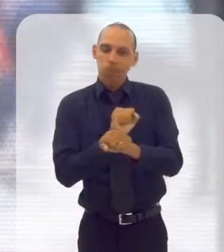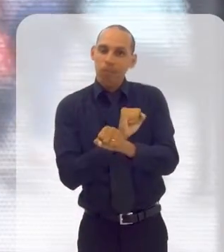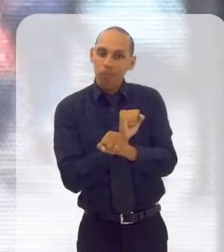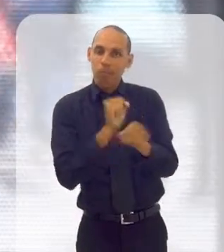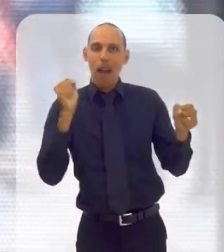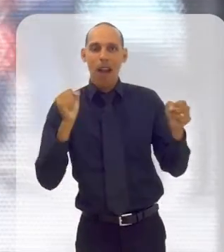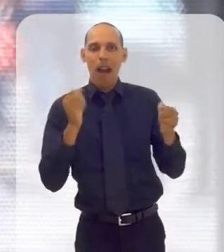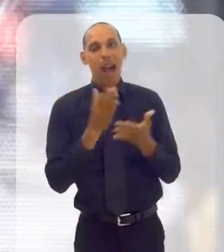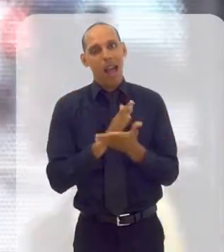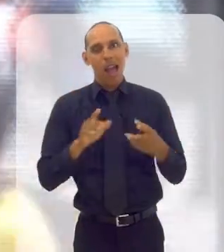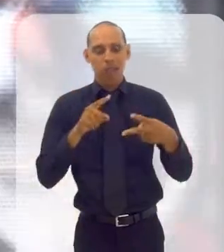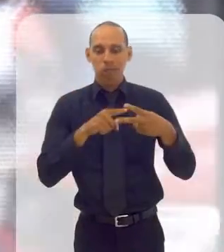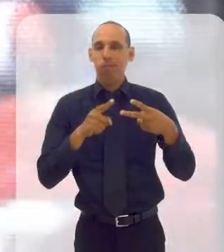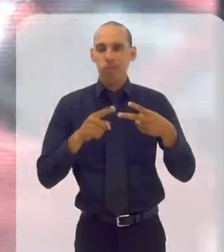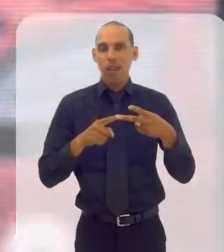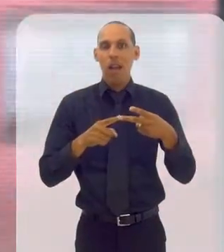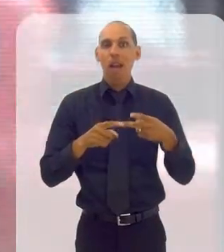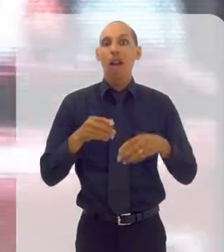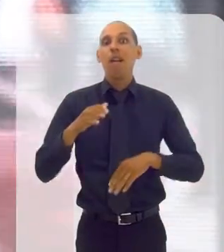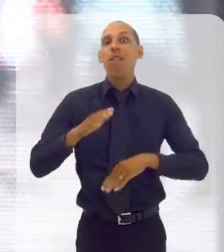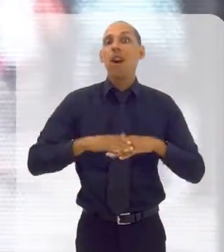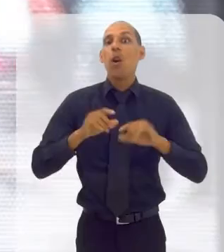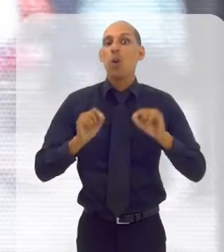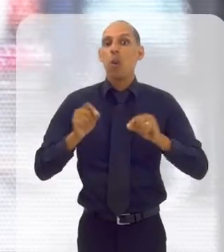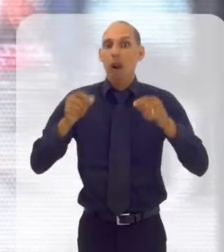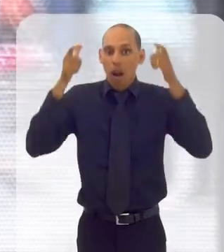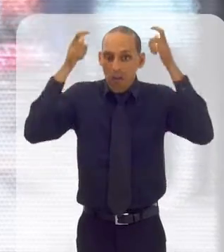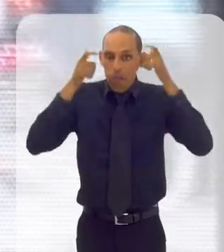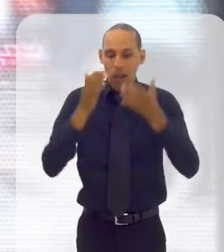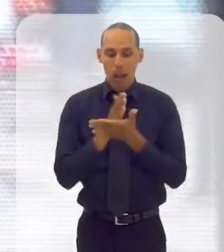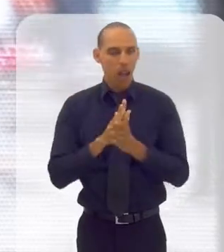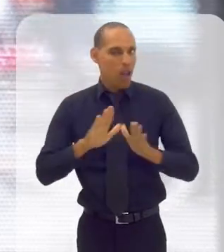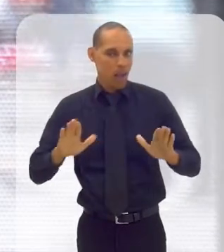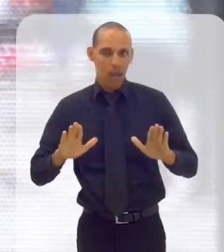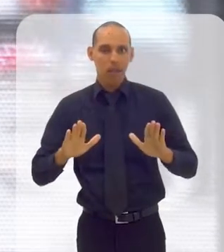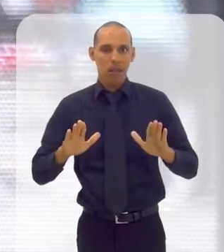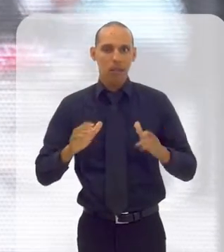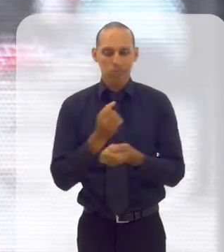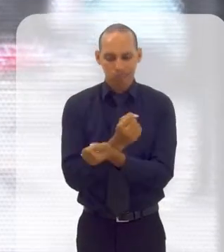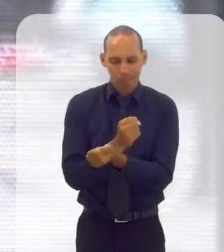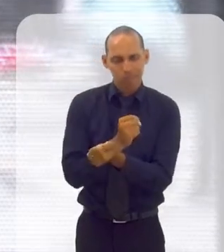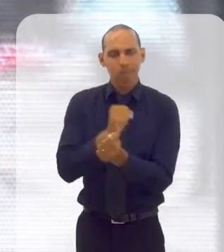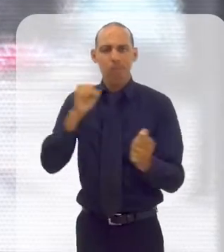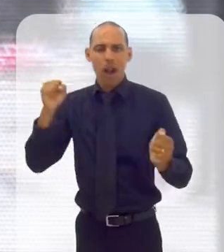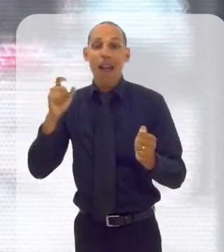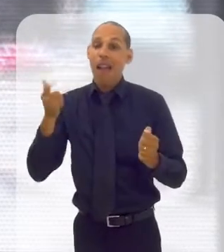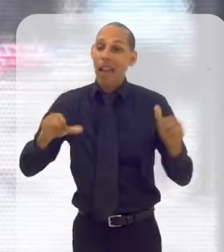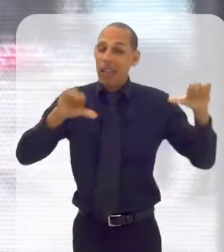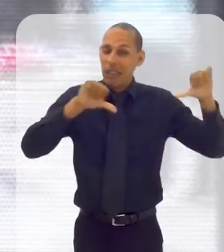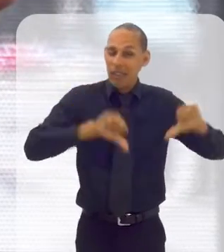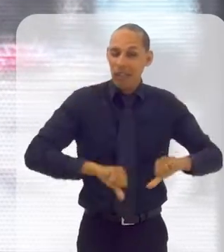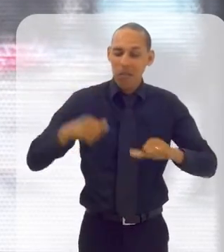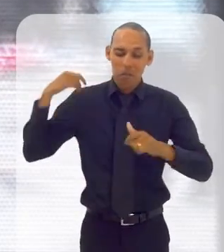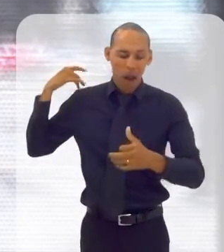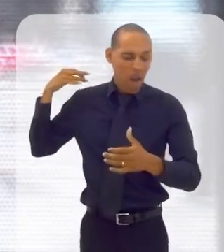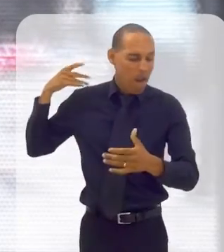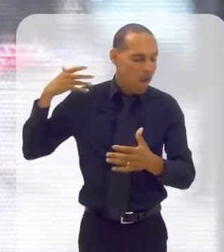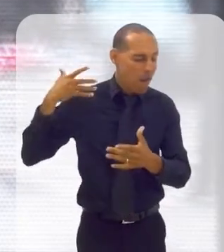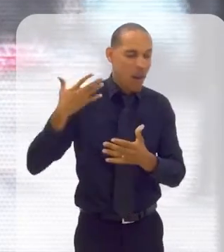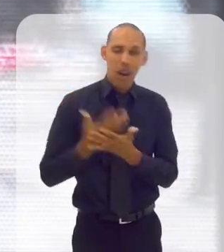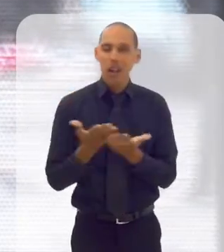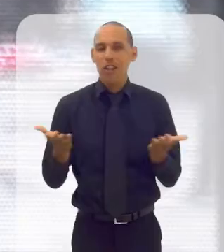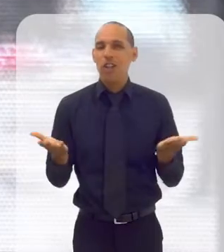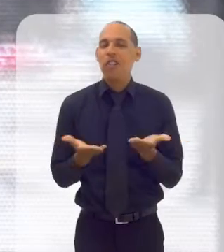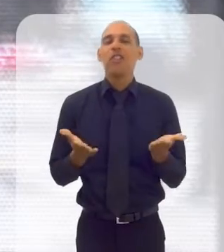fatores determinantes, para a queda da monarquia. A abolição da escravidão ela vai ser o retrato de uma crise que já vinha de muito